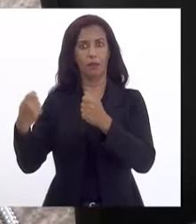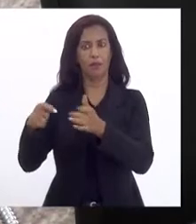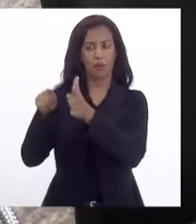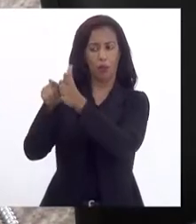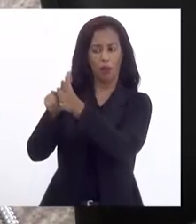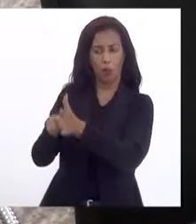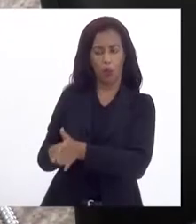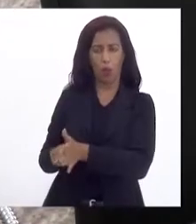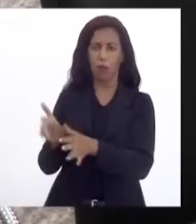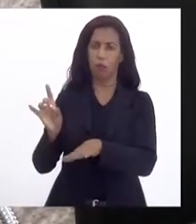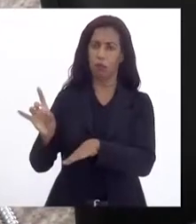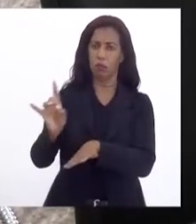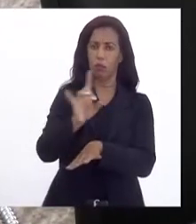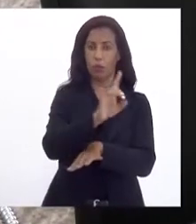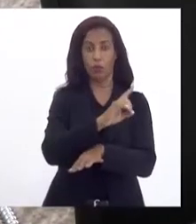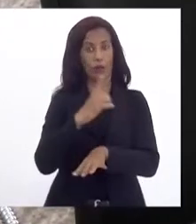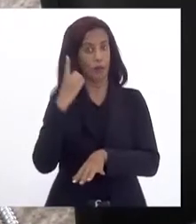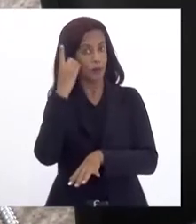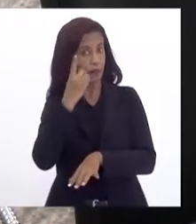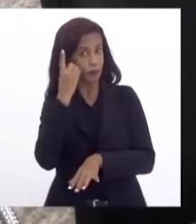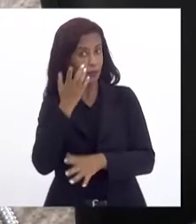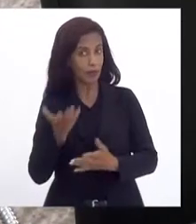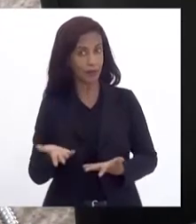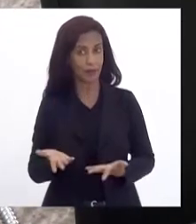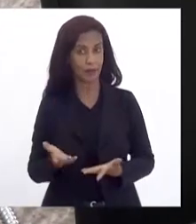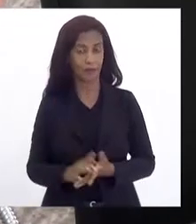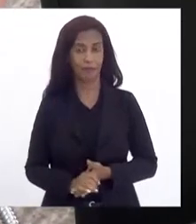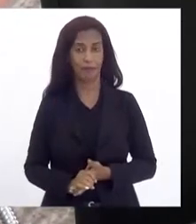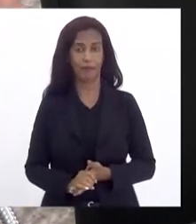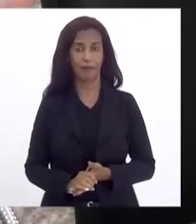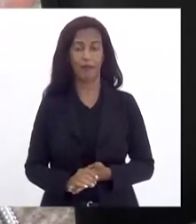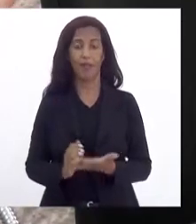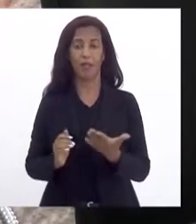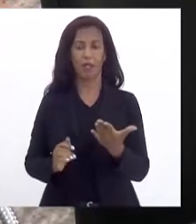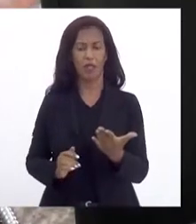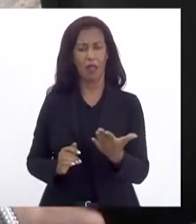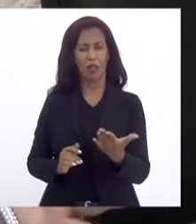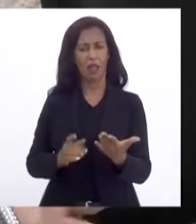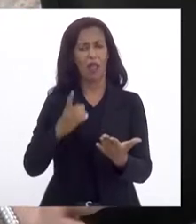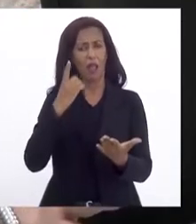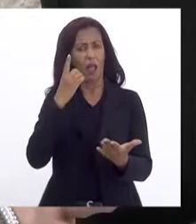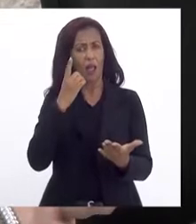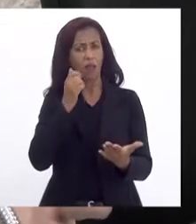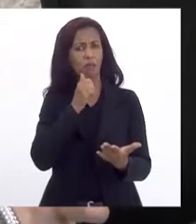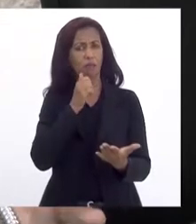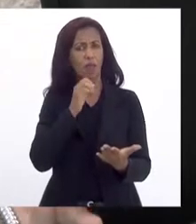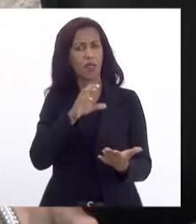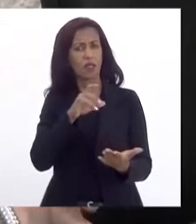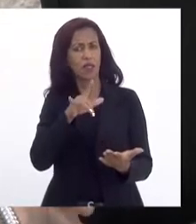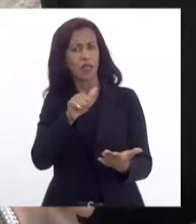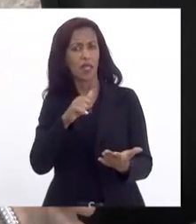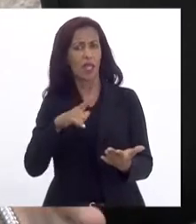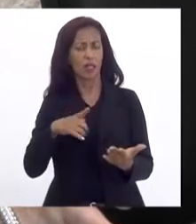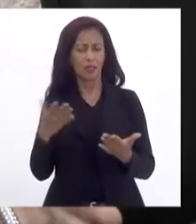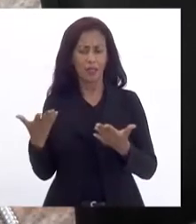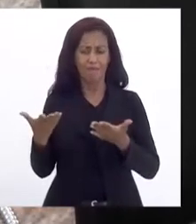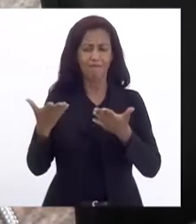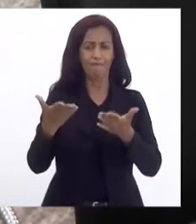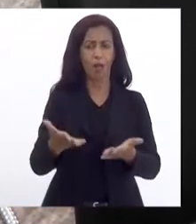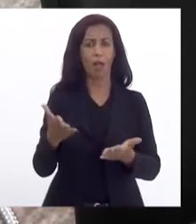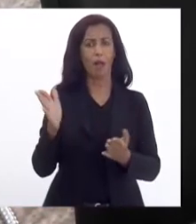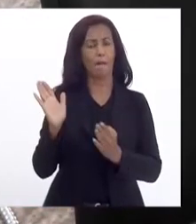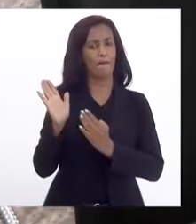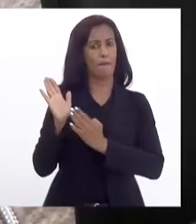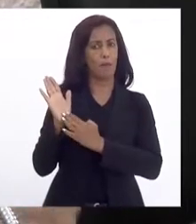cada parlamentar, deputada Célia. E Vossa Excelência tem muita propriedade, tem se demonstrado um mandato